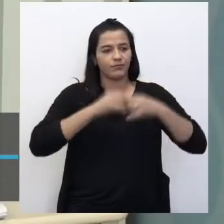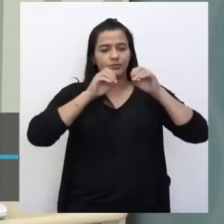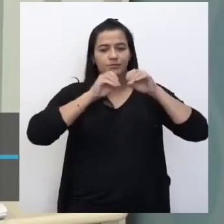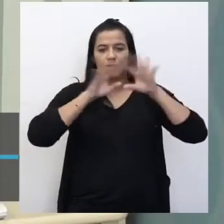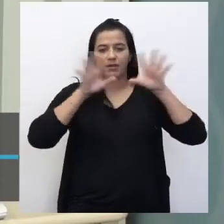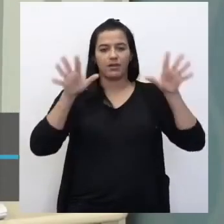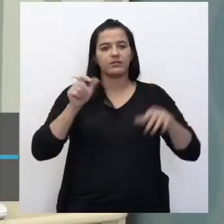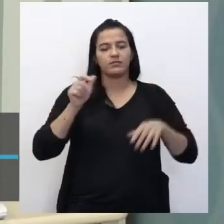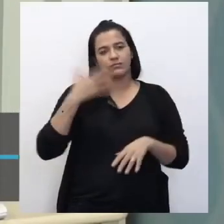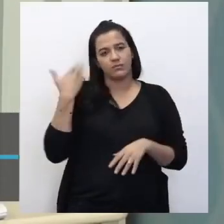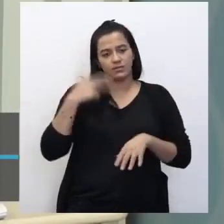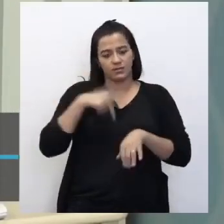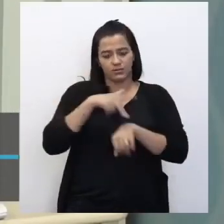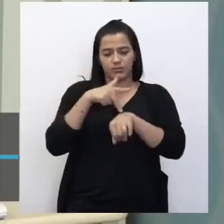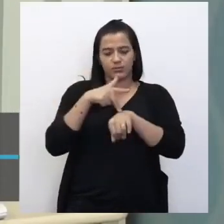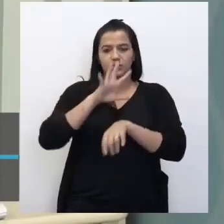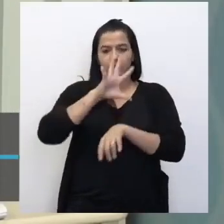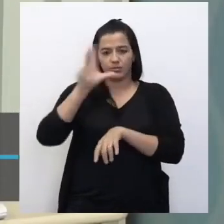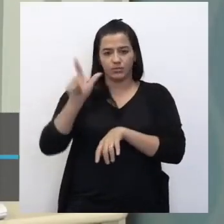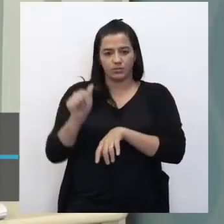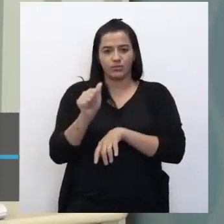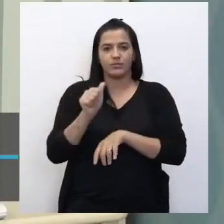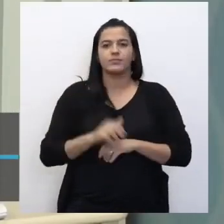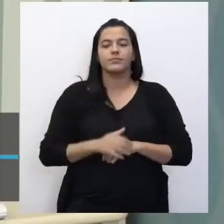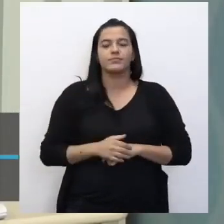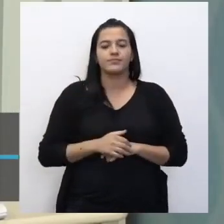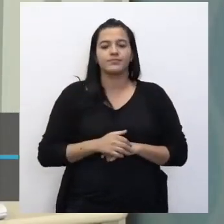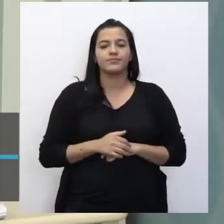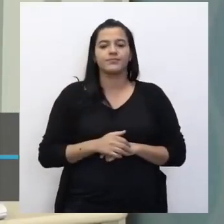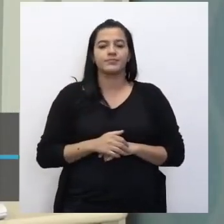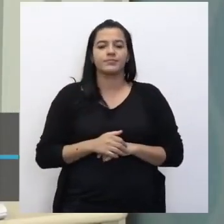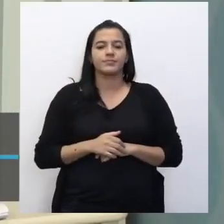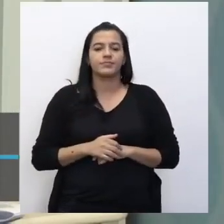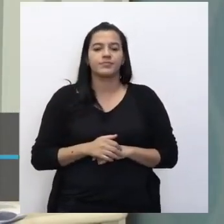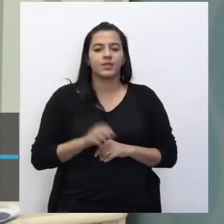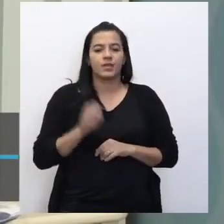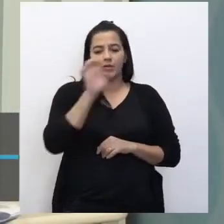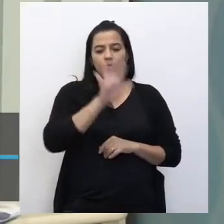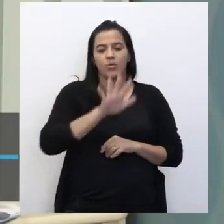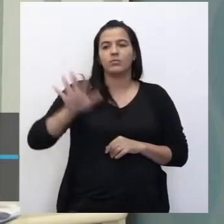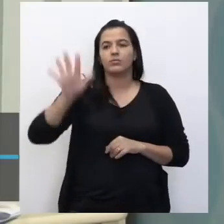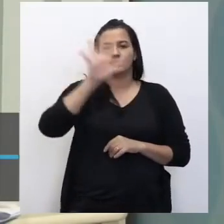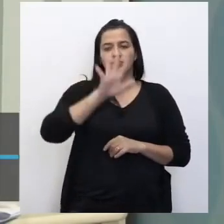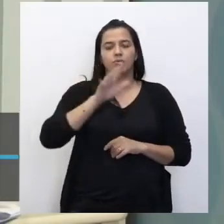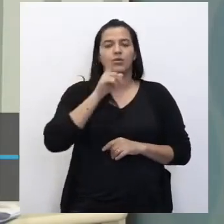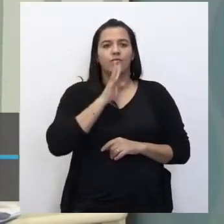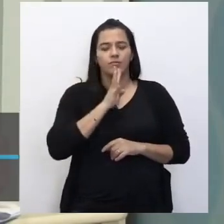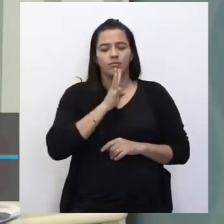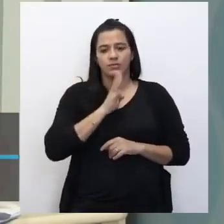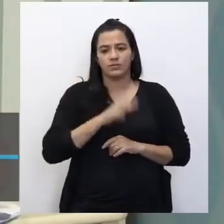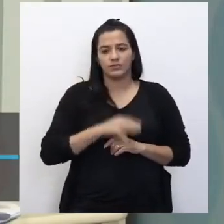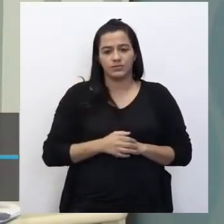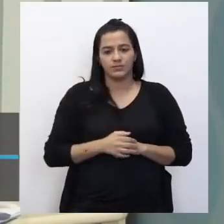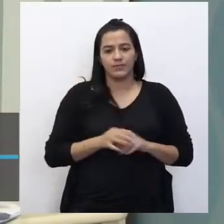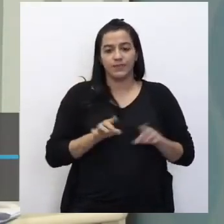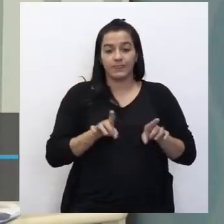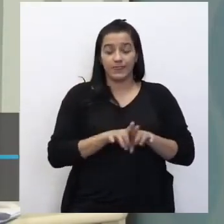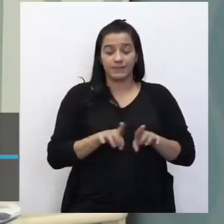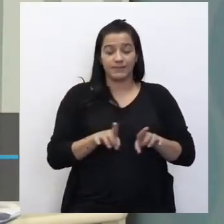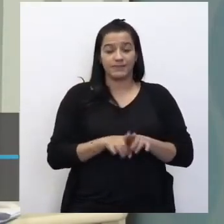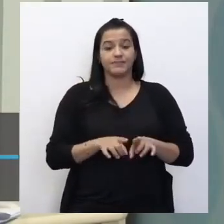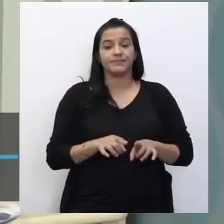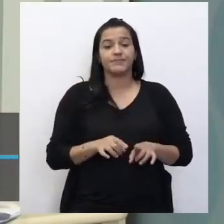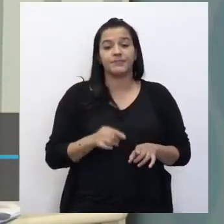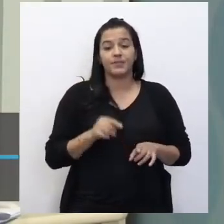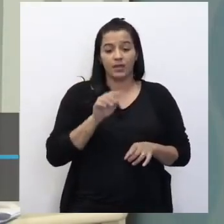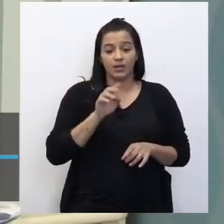na Europa, nesse momento aí que a gente está conversando. A eugenia chegou um momento em